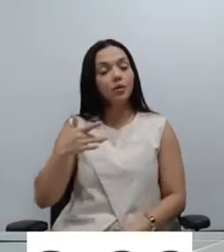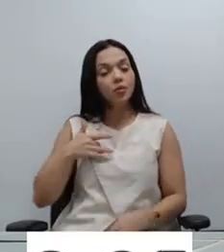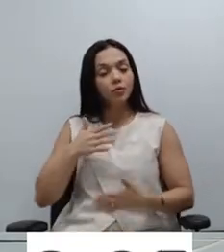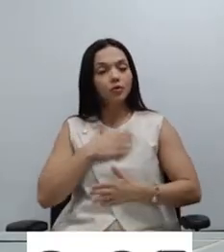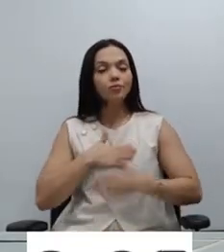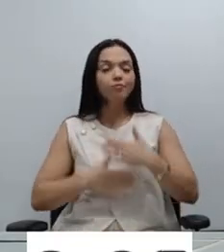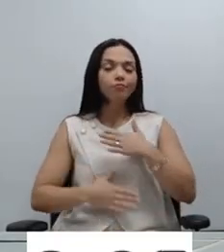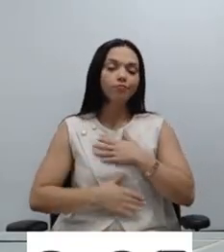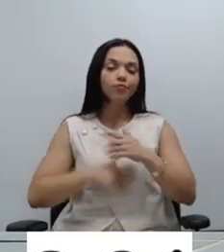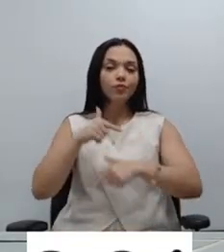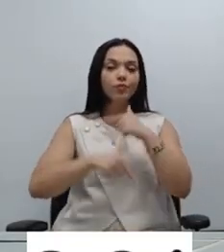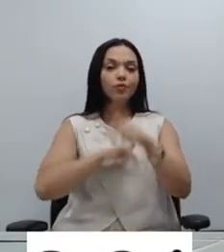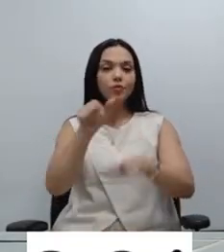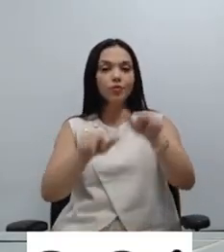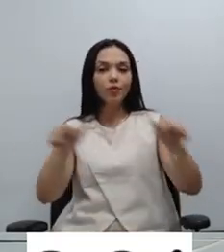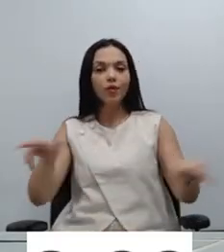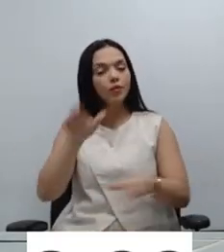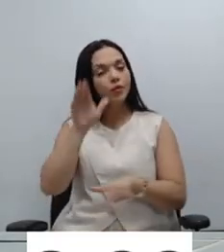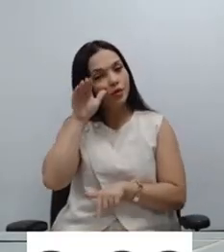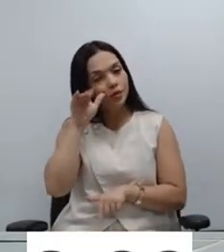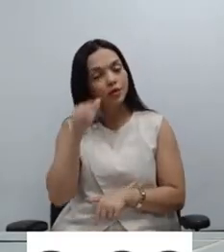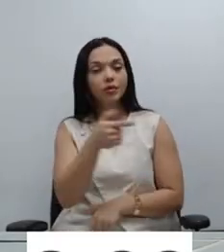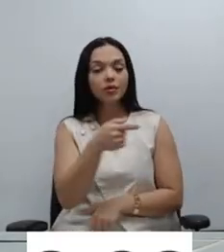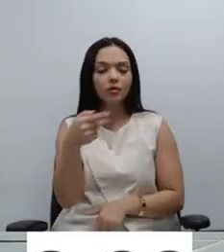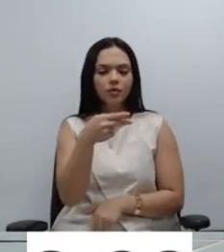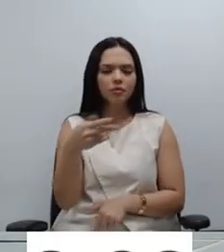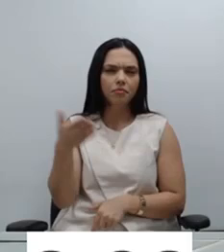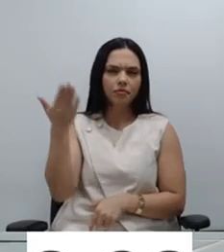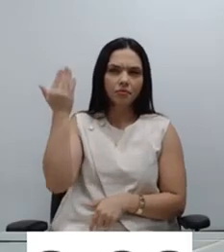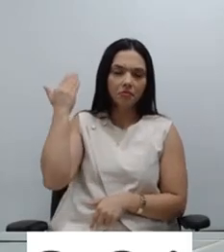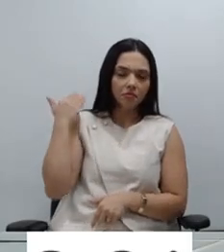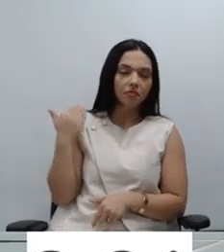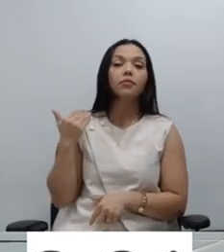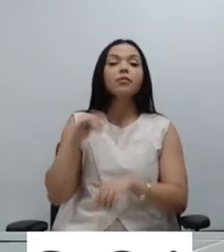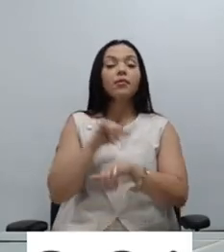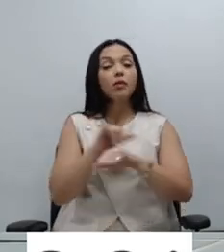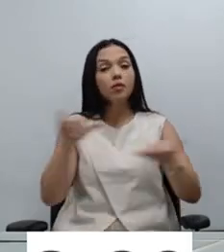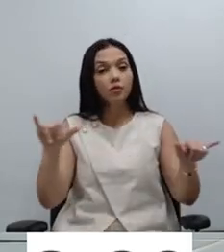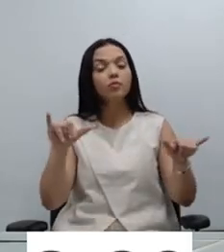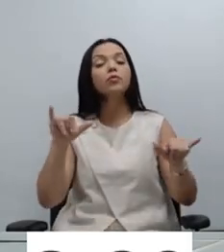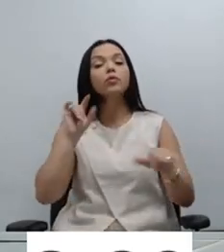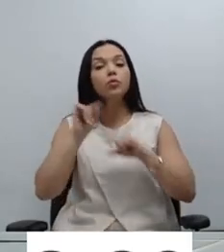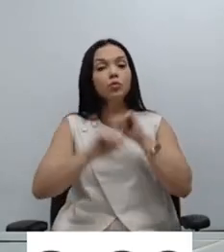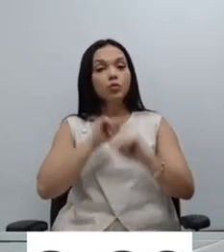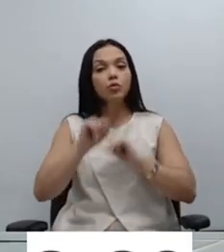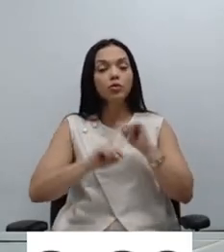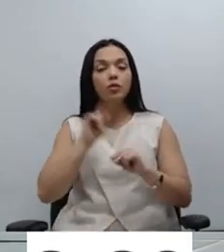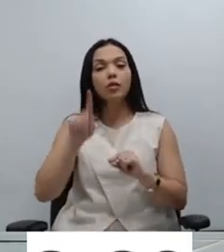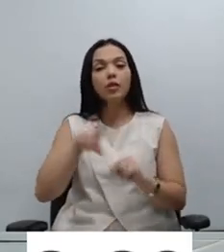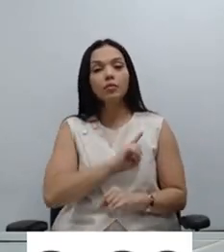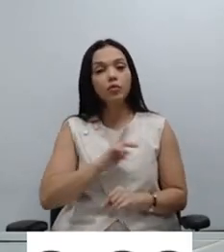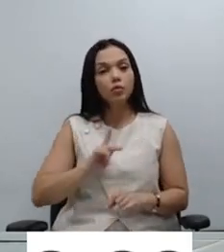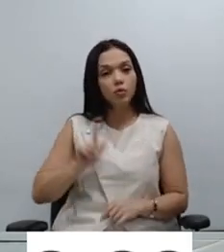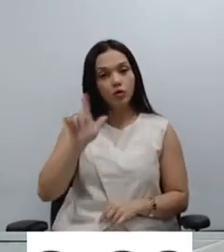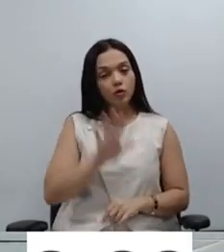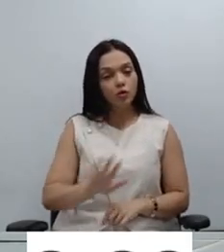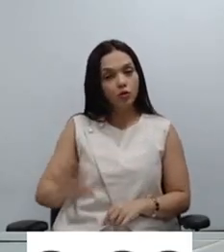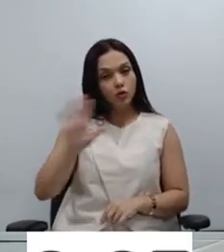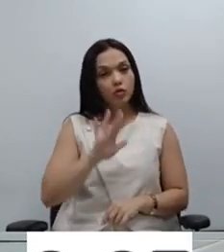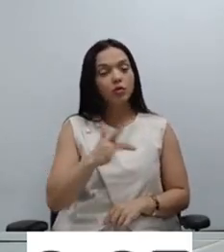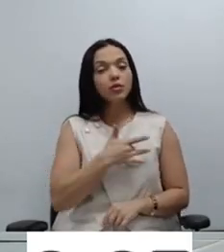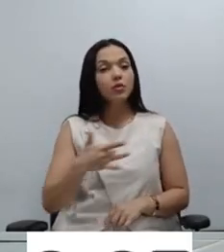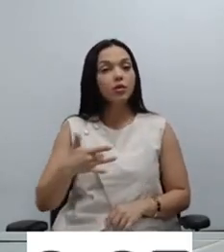trabalhadoras. Há algumas semanas anunciando nesse espaço que oficiamos a Defensoria Pública Geral solicitando providências em saúde com relação